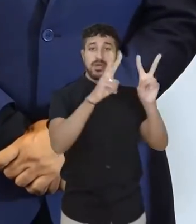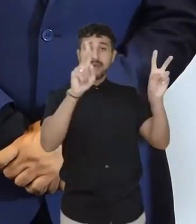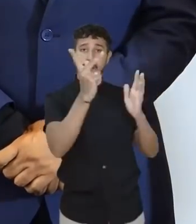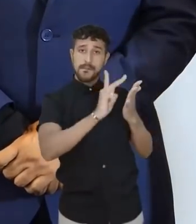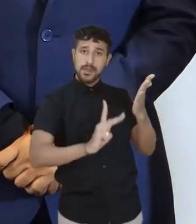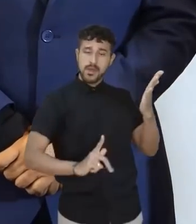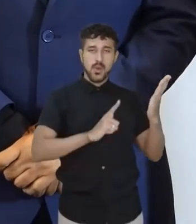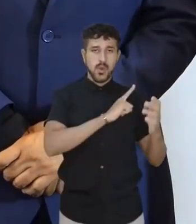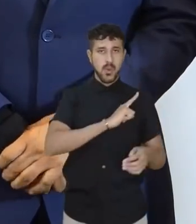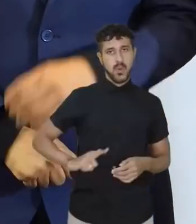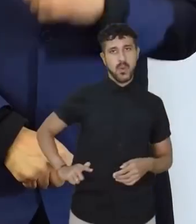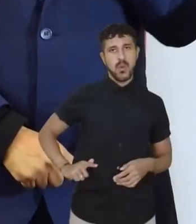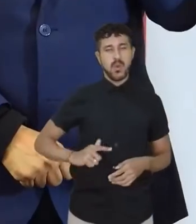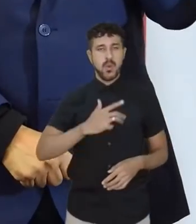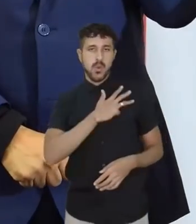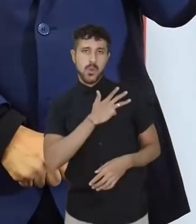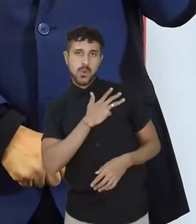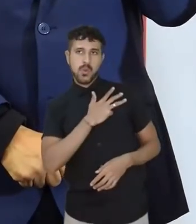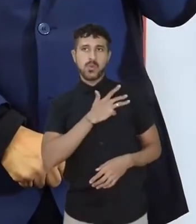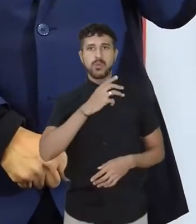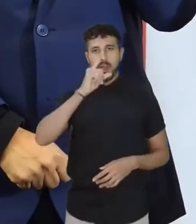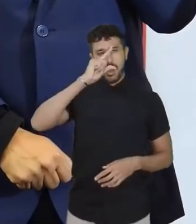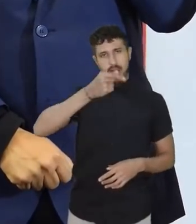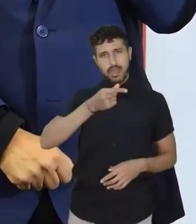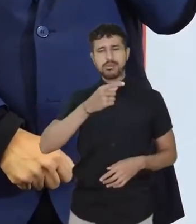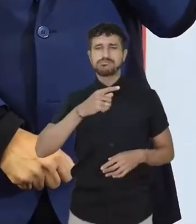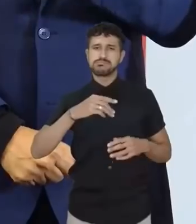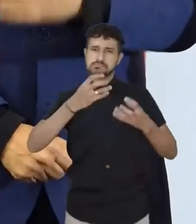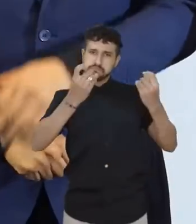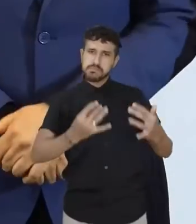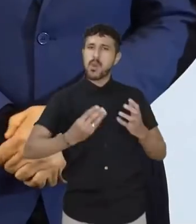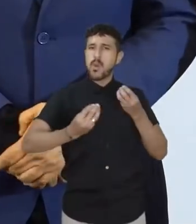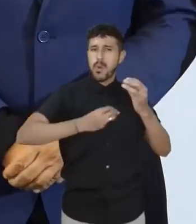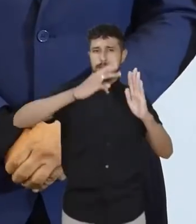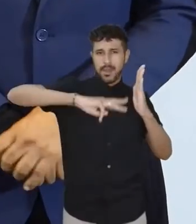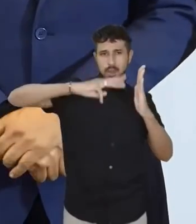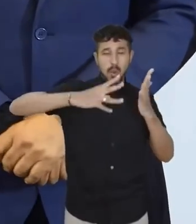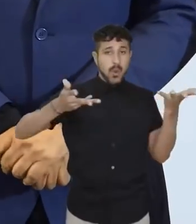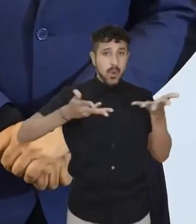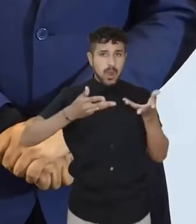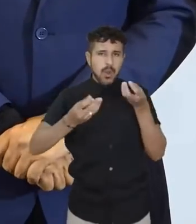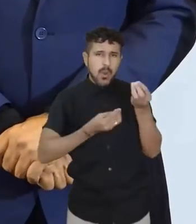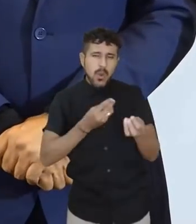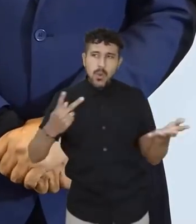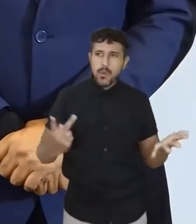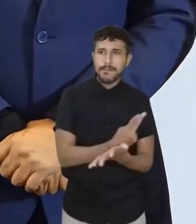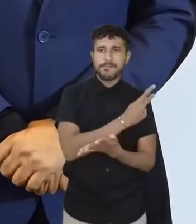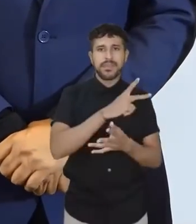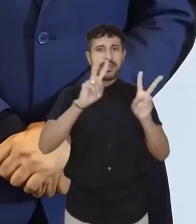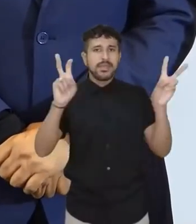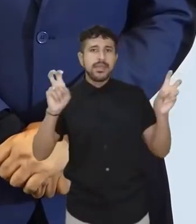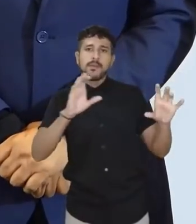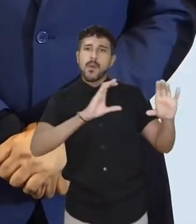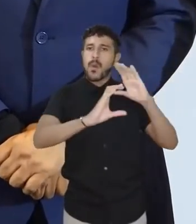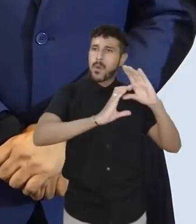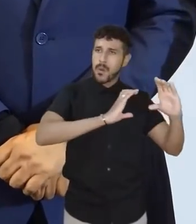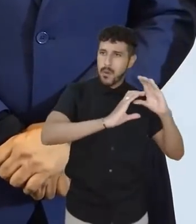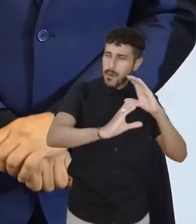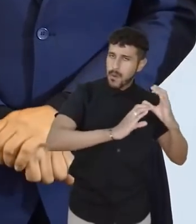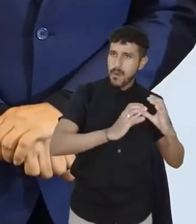Lula-Alckmin. Então, a gente vai falar um pouco da metodologia hoje, o funcionamento, questão de comunicação. Também vamos